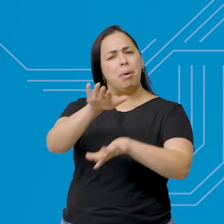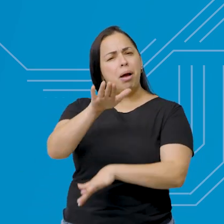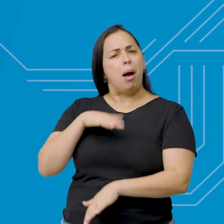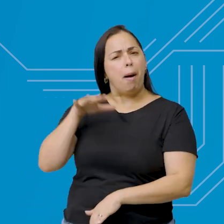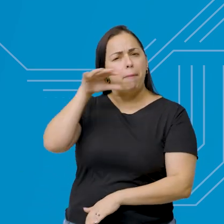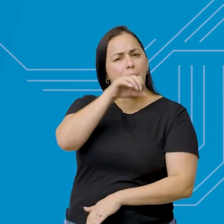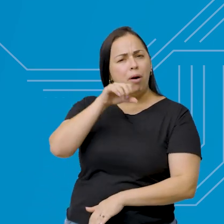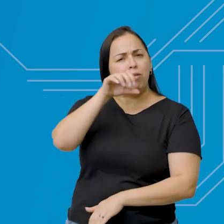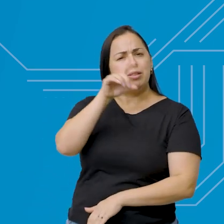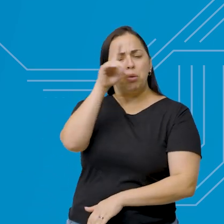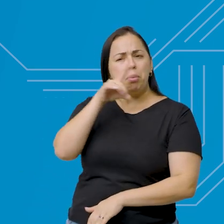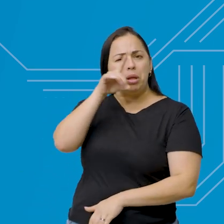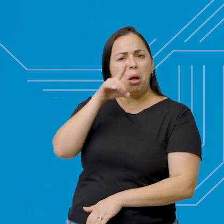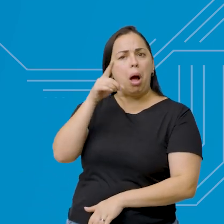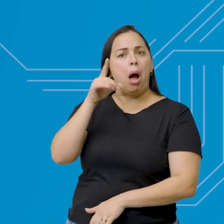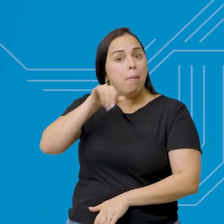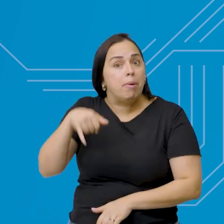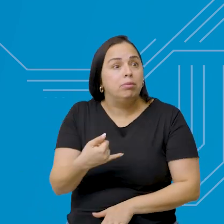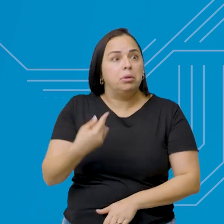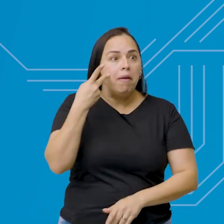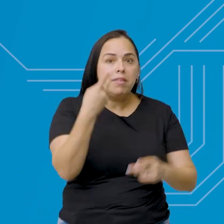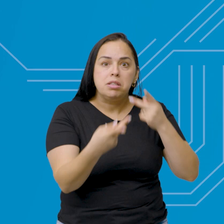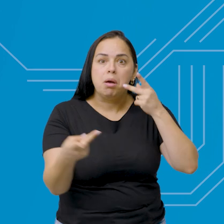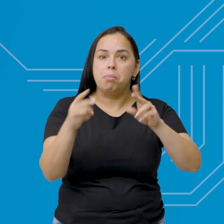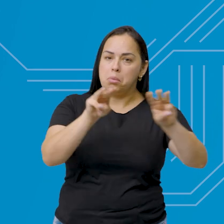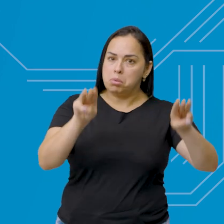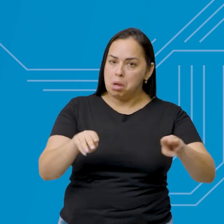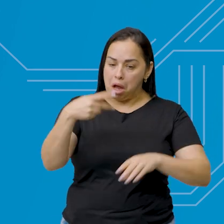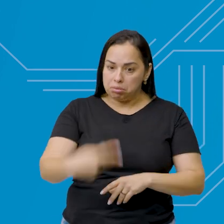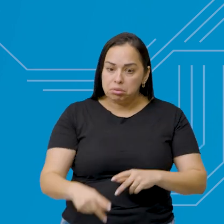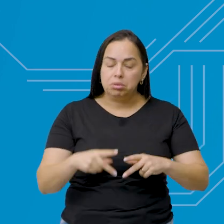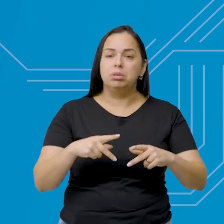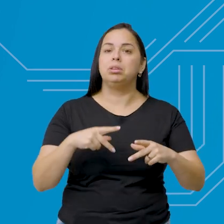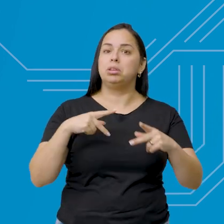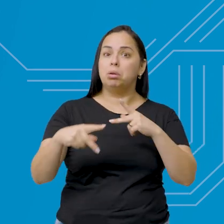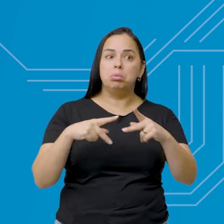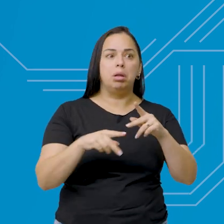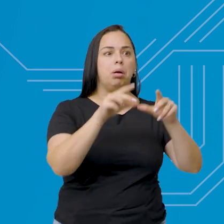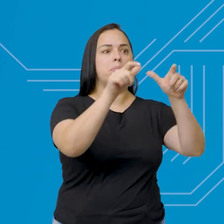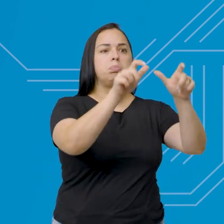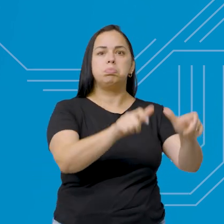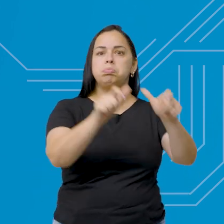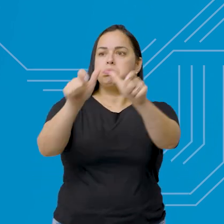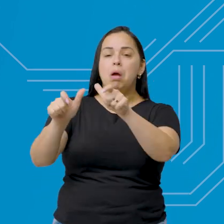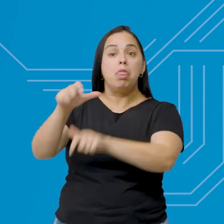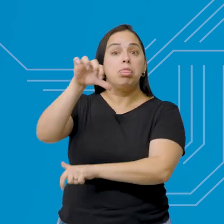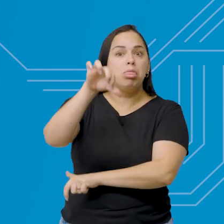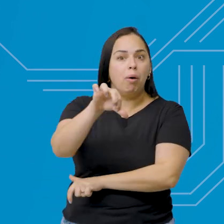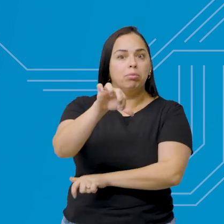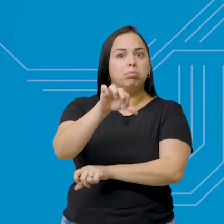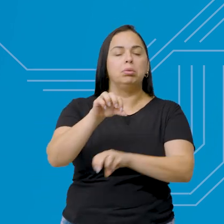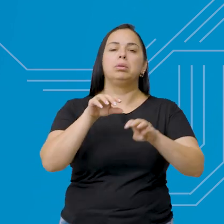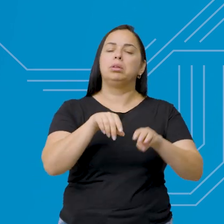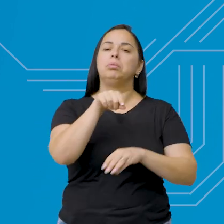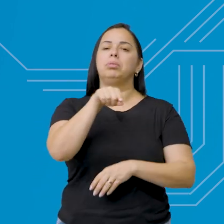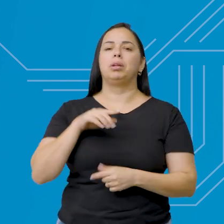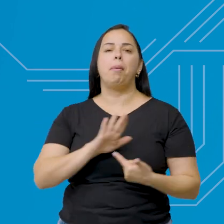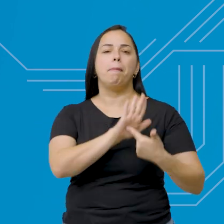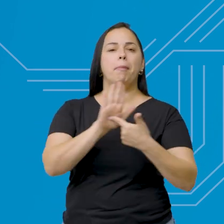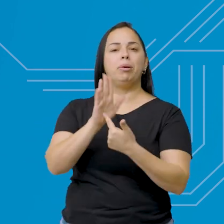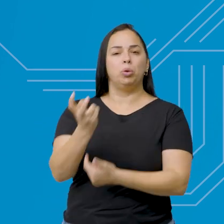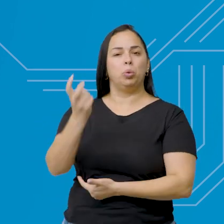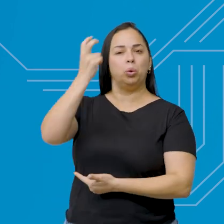que tal aproveitar o fim de semana para curtir um museu? Você sabia que São José tem 9 museus? Pois é, são espaços